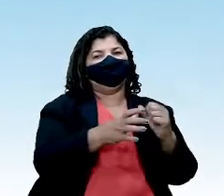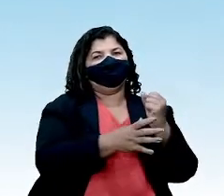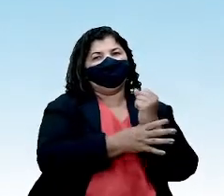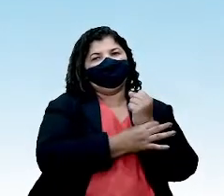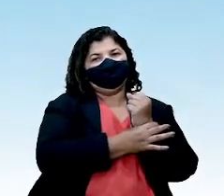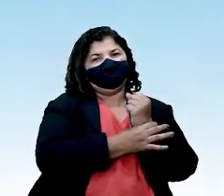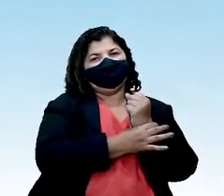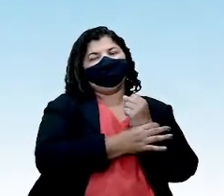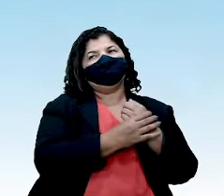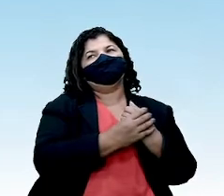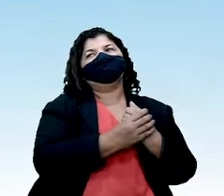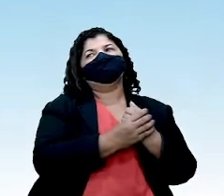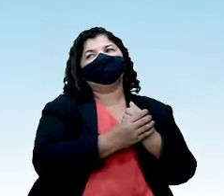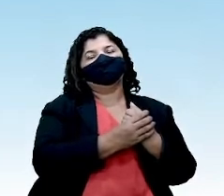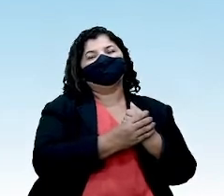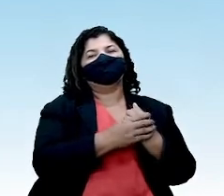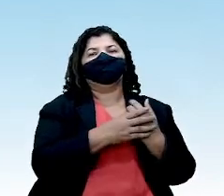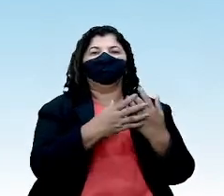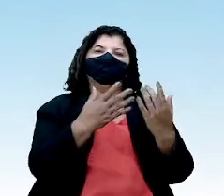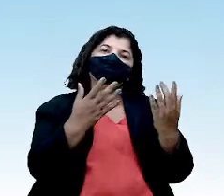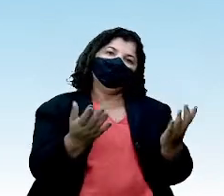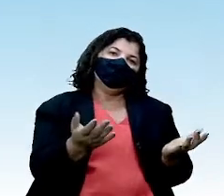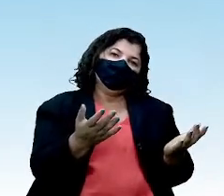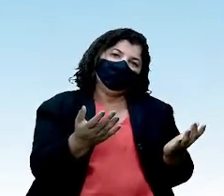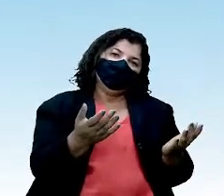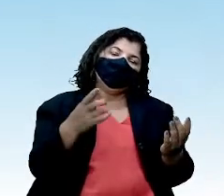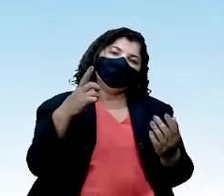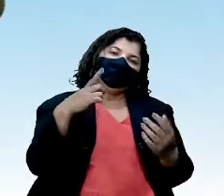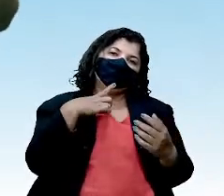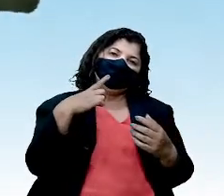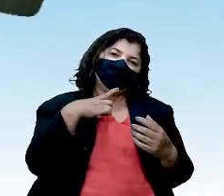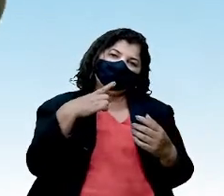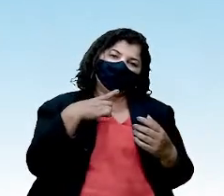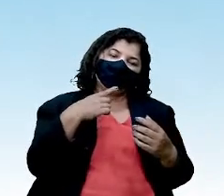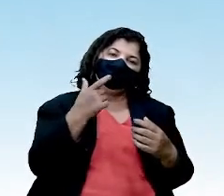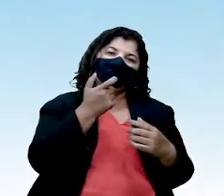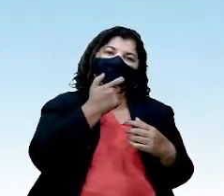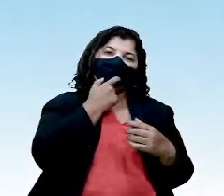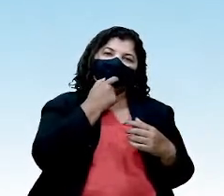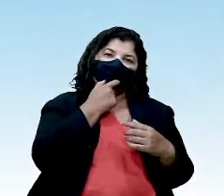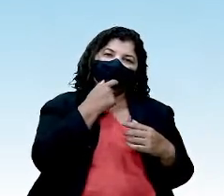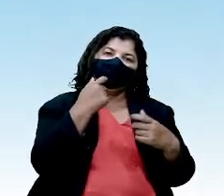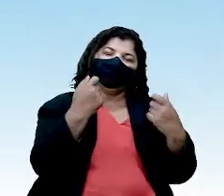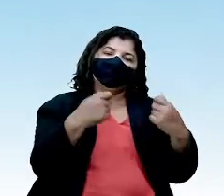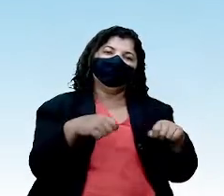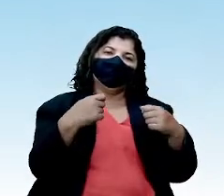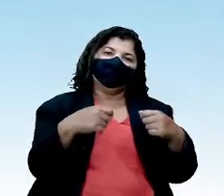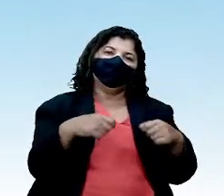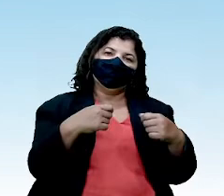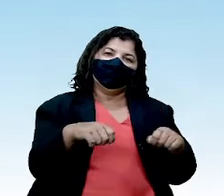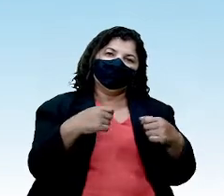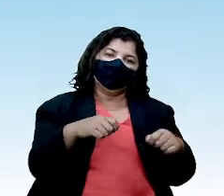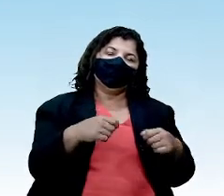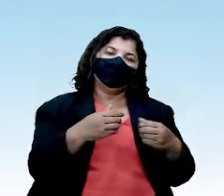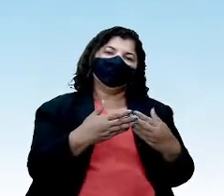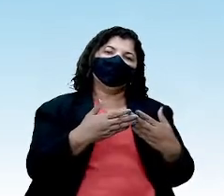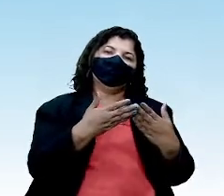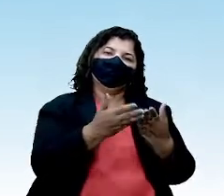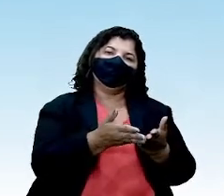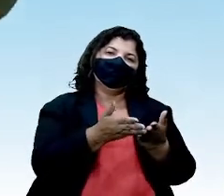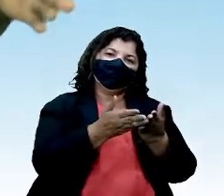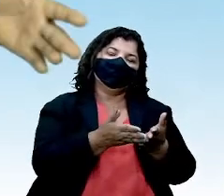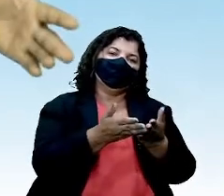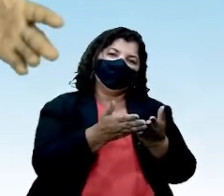simples. Por estar em uma ilha, a Inglaterra precisava de quê? Precisava de navios para comerciar com